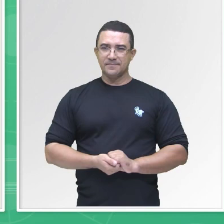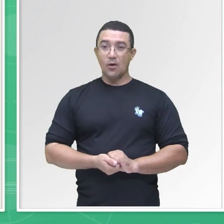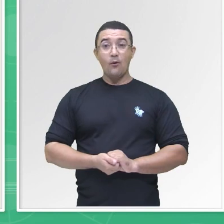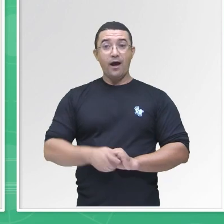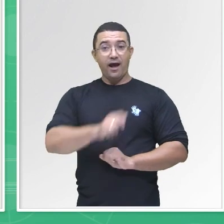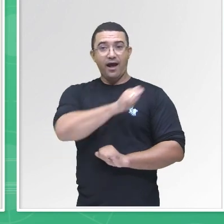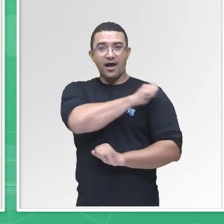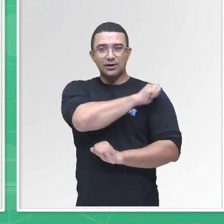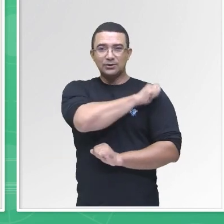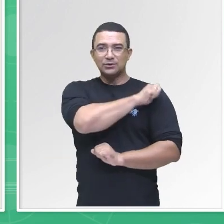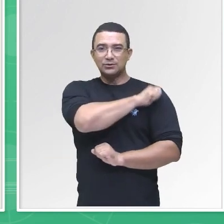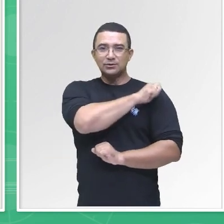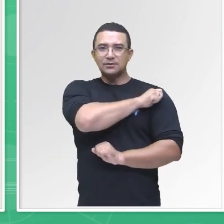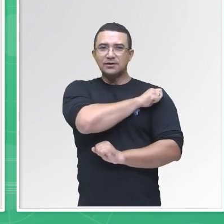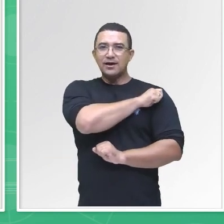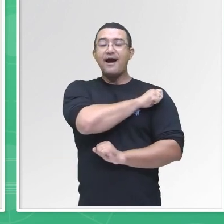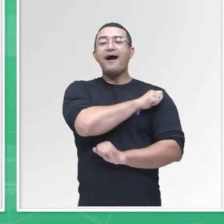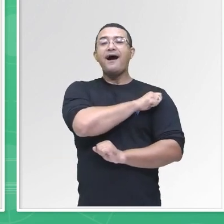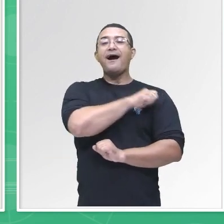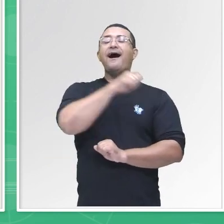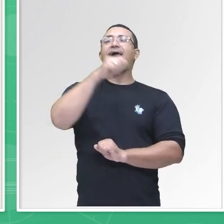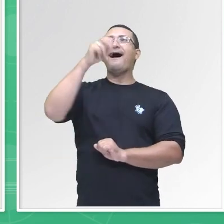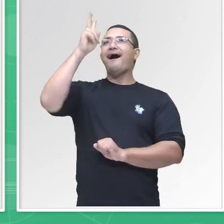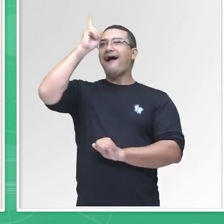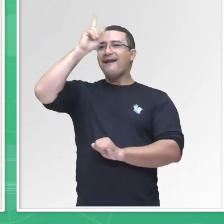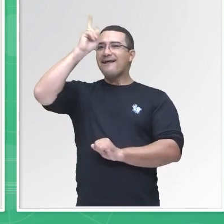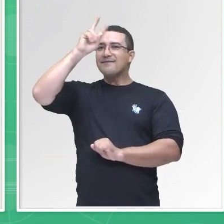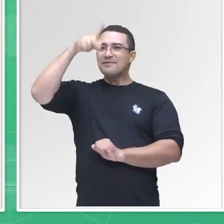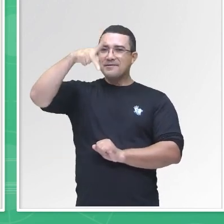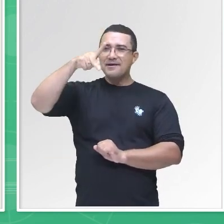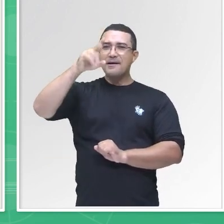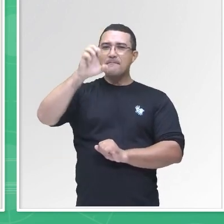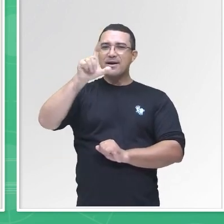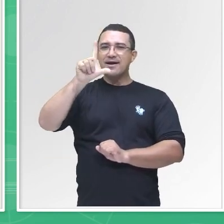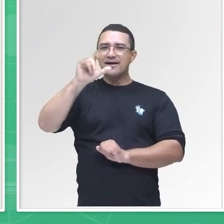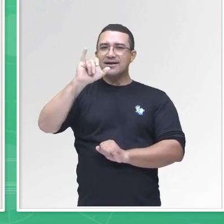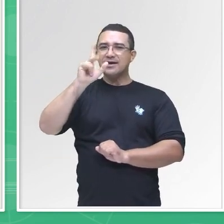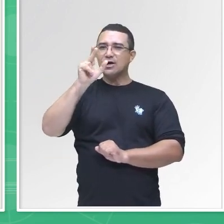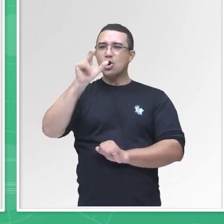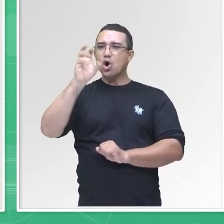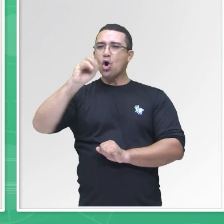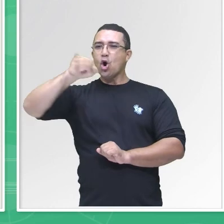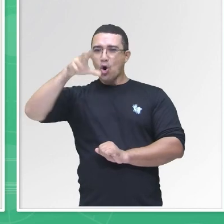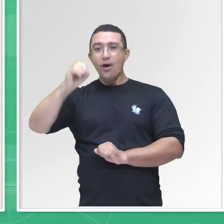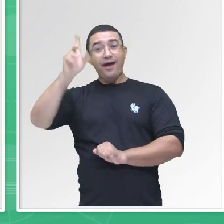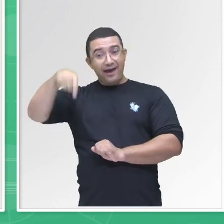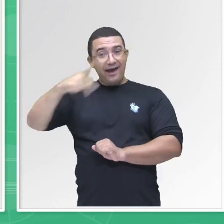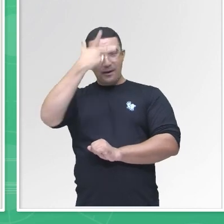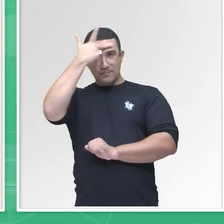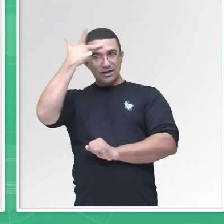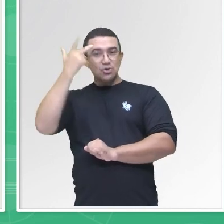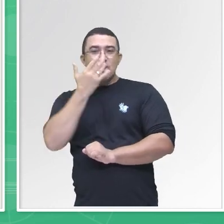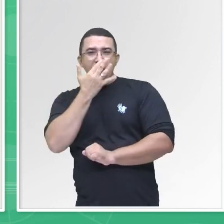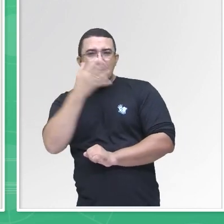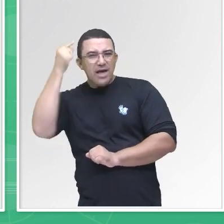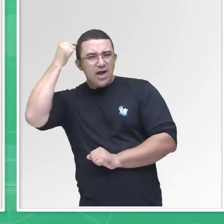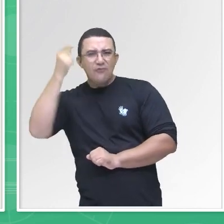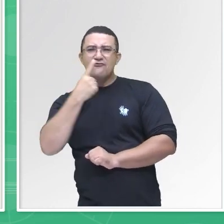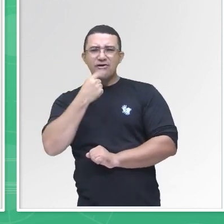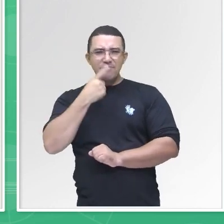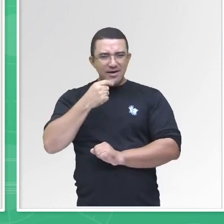Pessoal, pelirrojo, lembrei agora, é uma pessoa ruiva, ok? Aqui no Brasil. E no espanhol nós